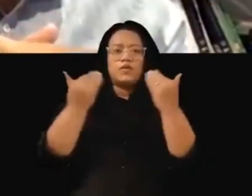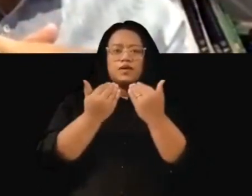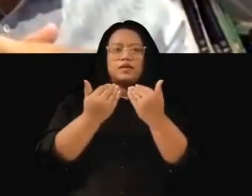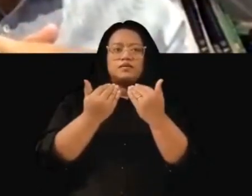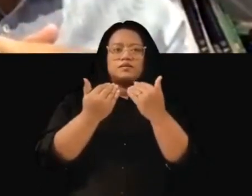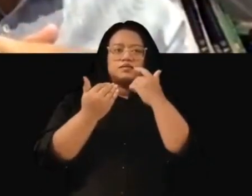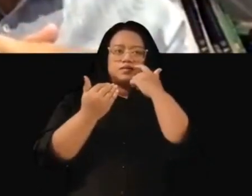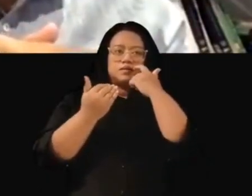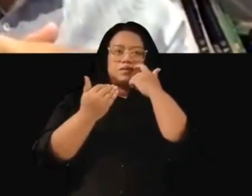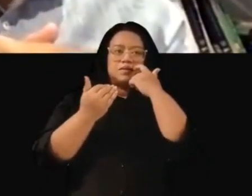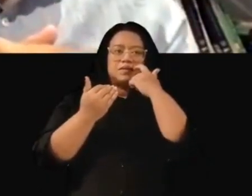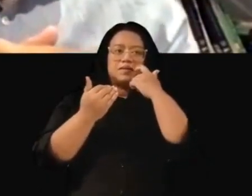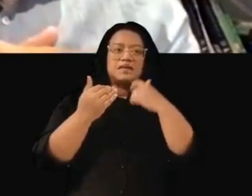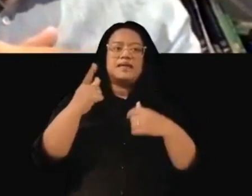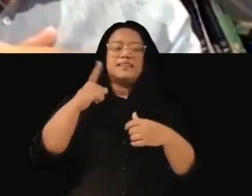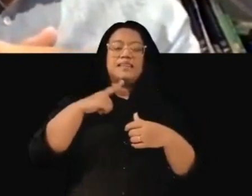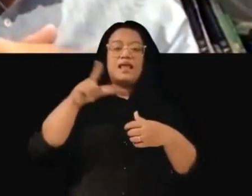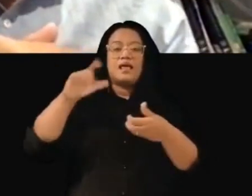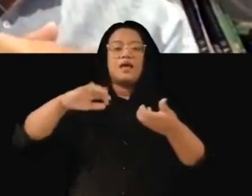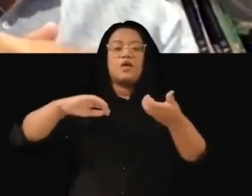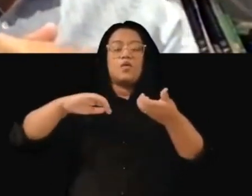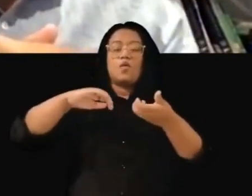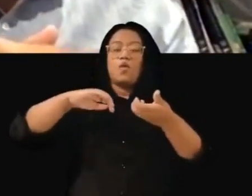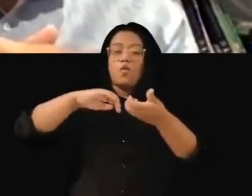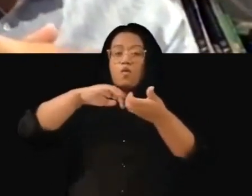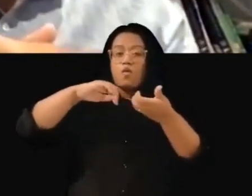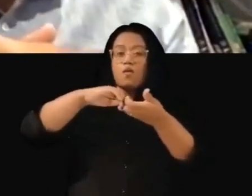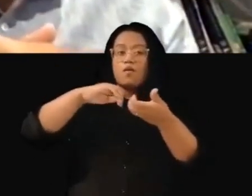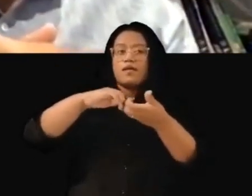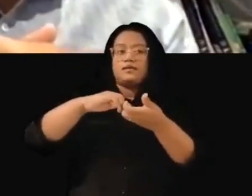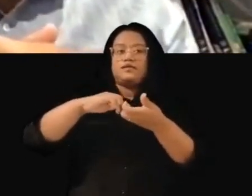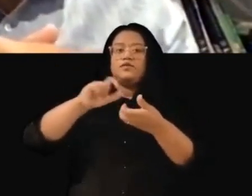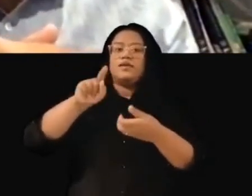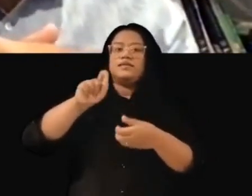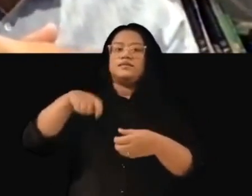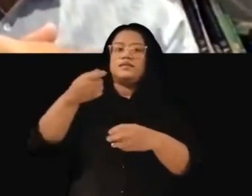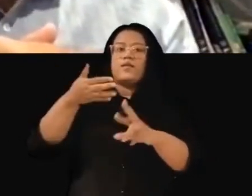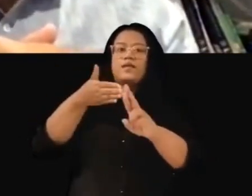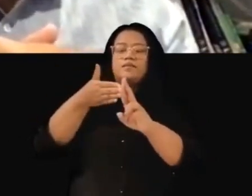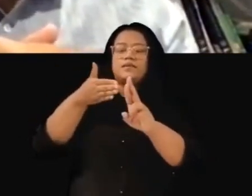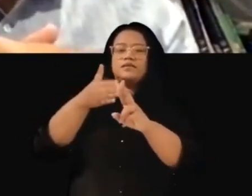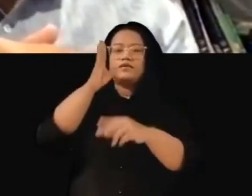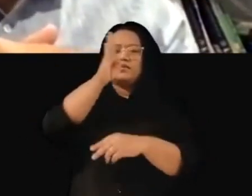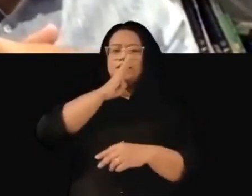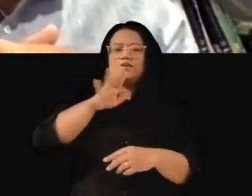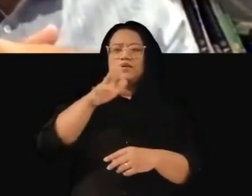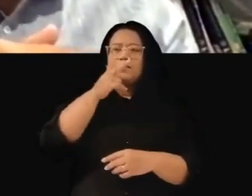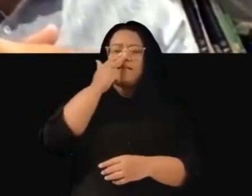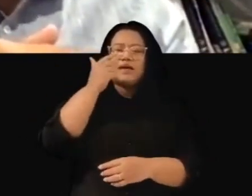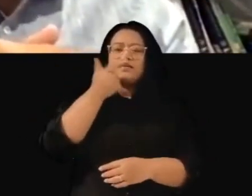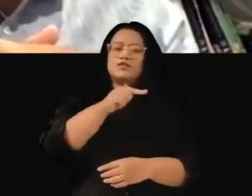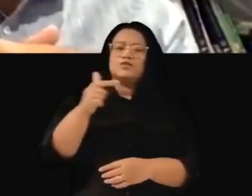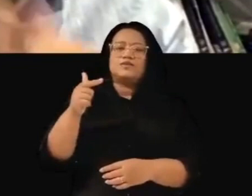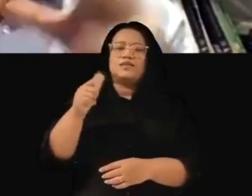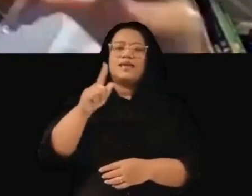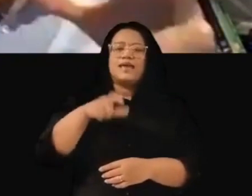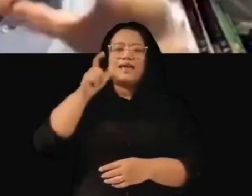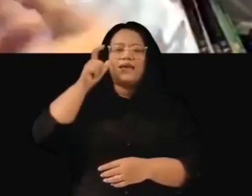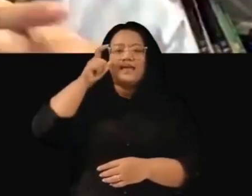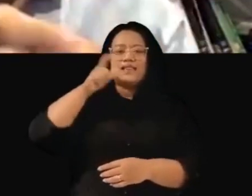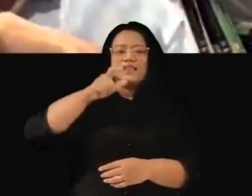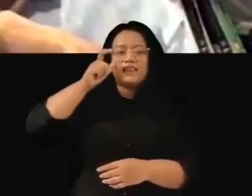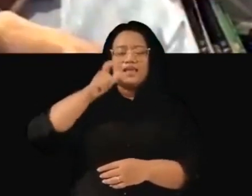que entende, né, que está representando o Brasil, mas eu tenho a impressão que não, né? Acho que eles representam claramente interesses